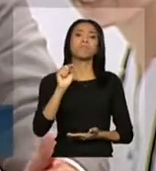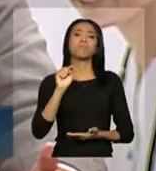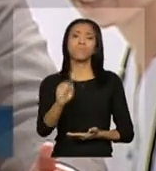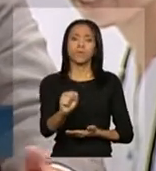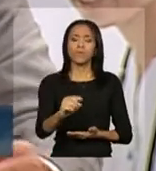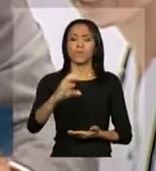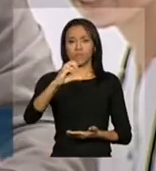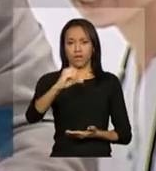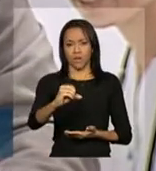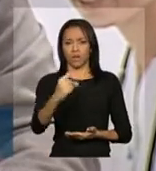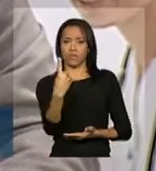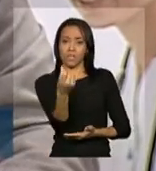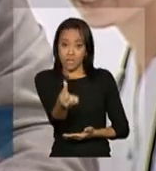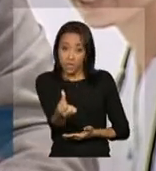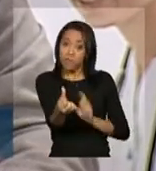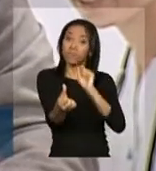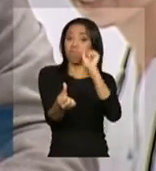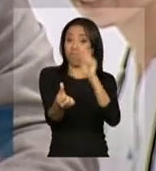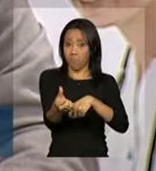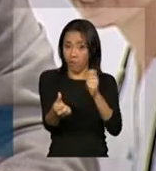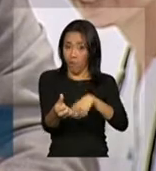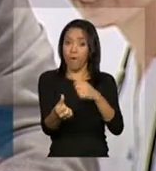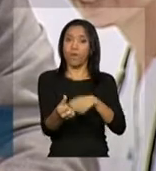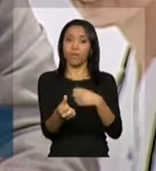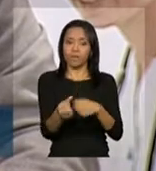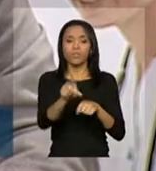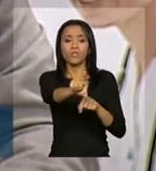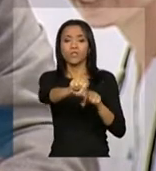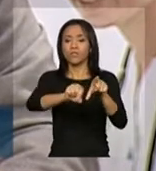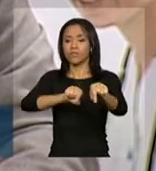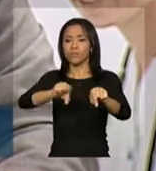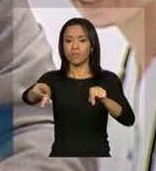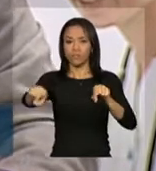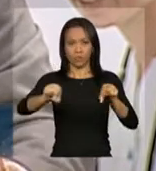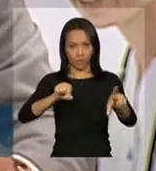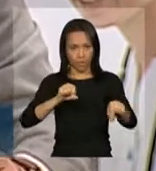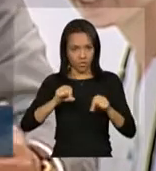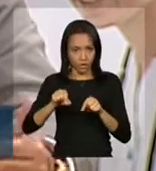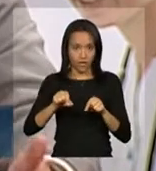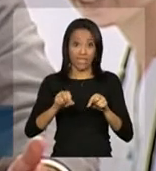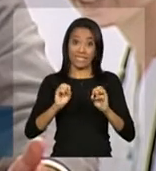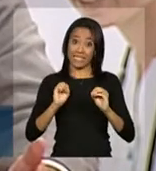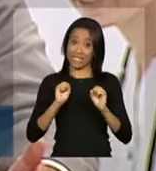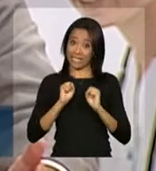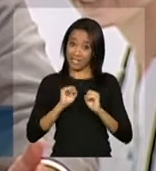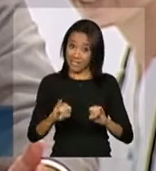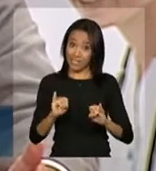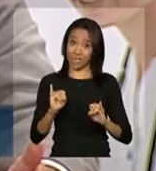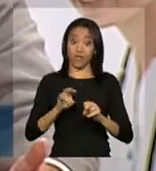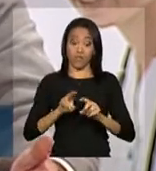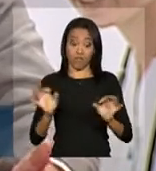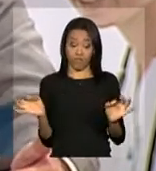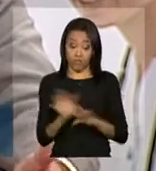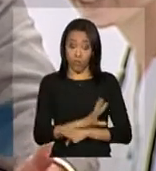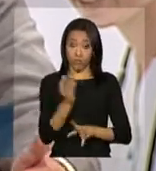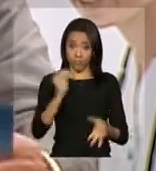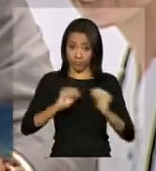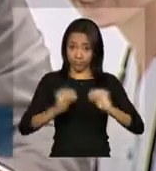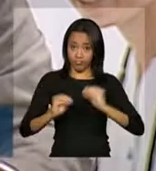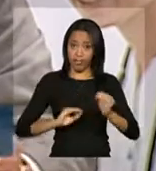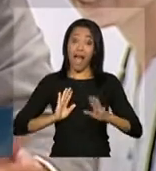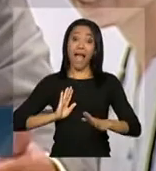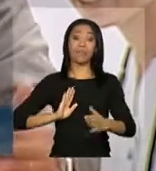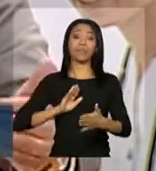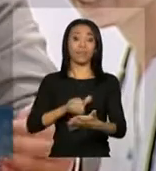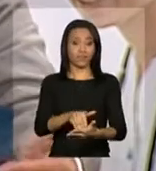poderão eh realizar essa escolha e fazer isso se completarem essa fase do cadastramento até a